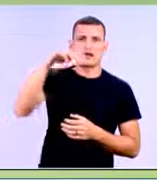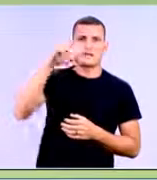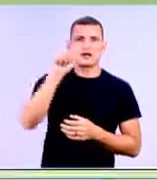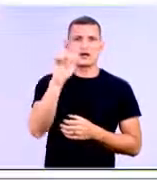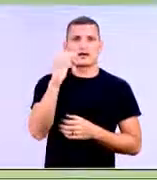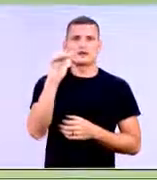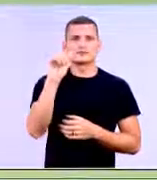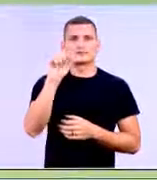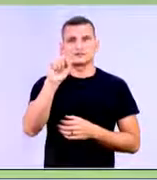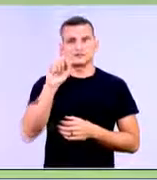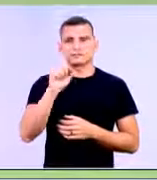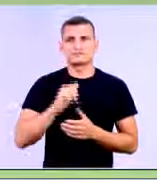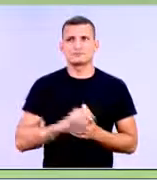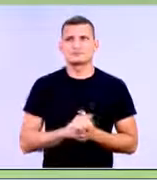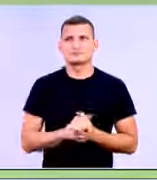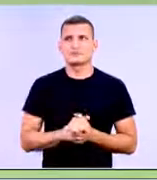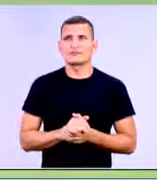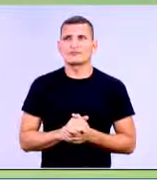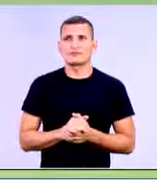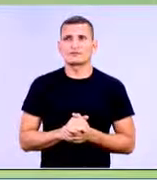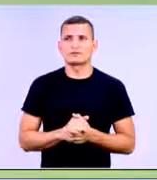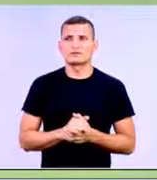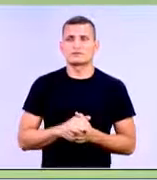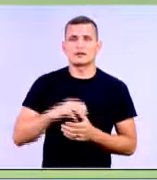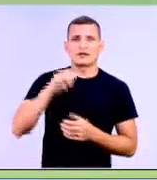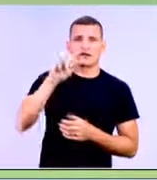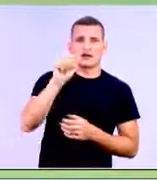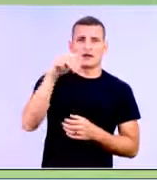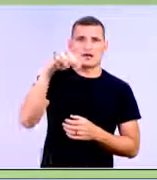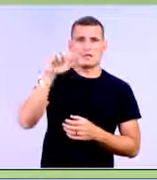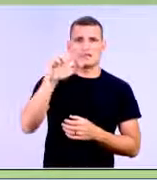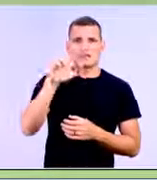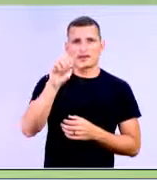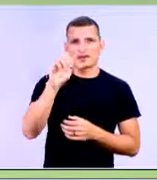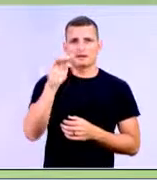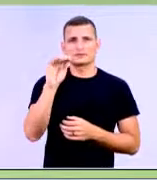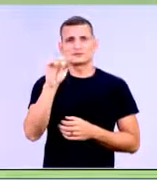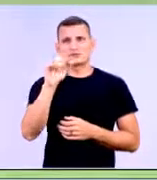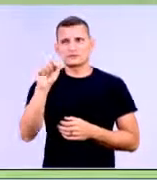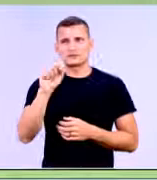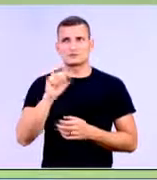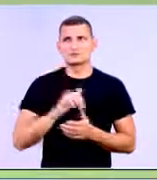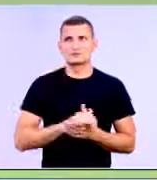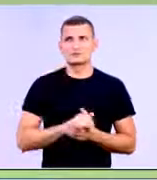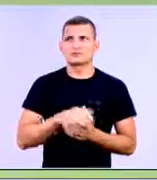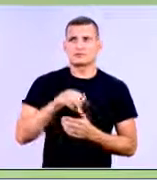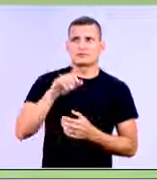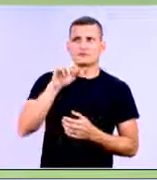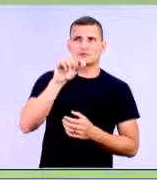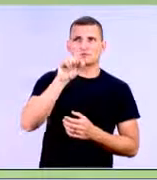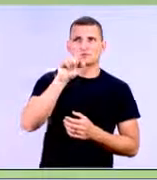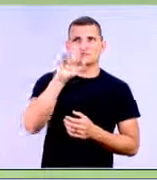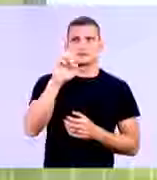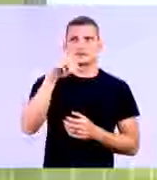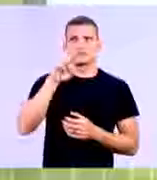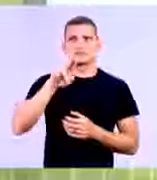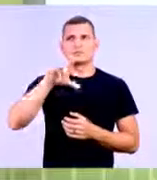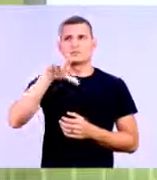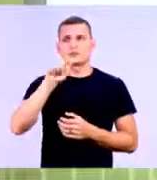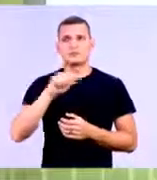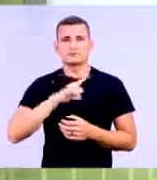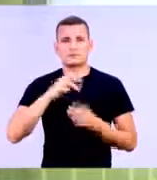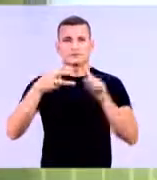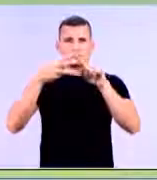ameaça, certo? E para nós falarmos em ameaças aí, o próprio Semula, ele classificou essas ameaças em